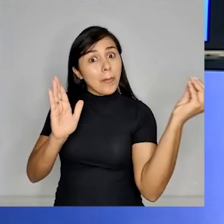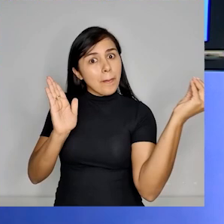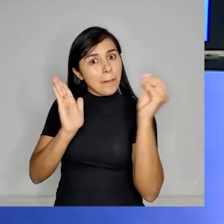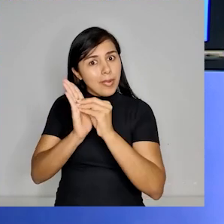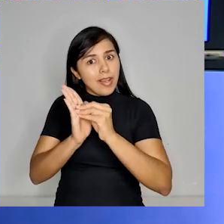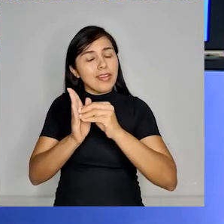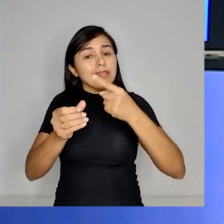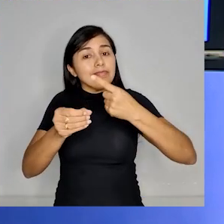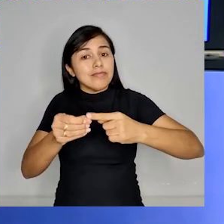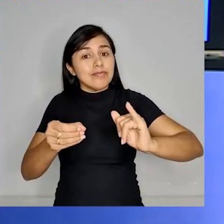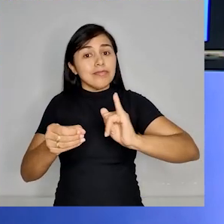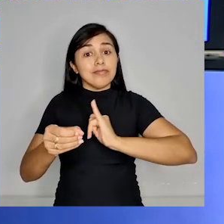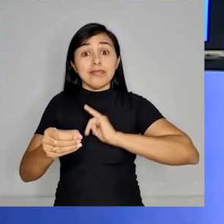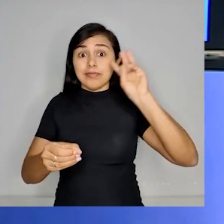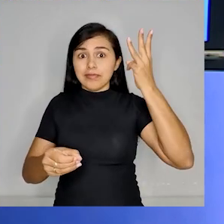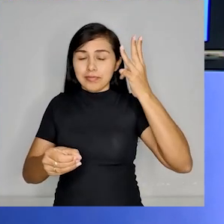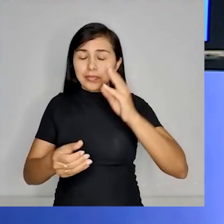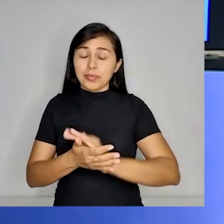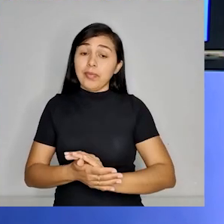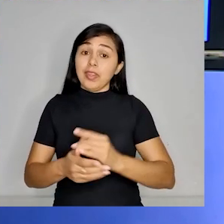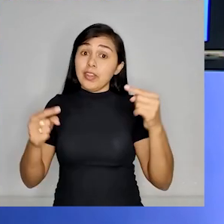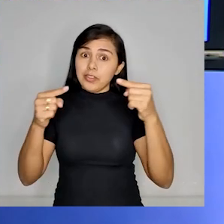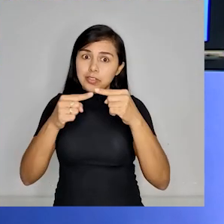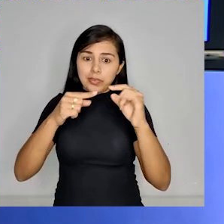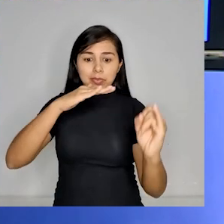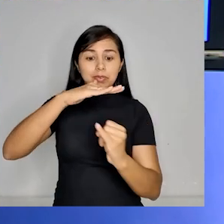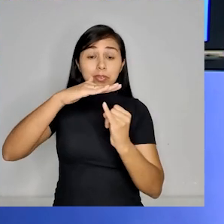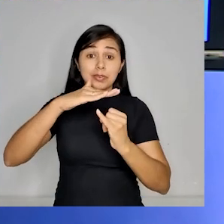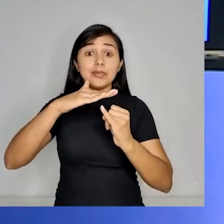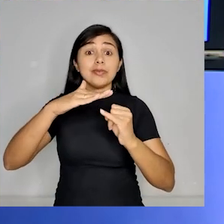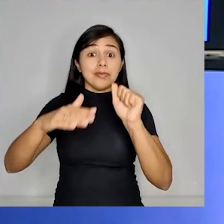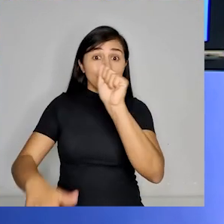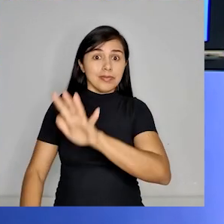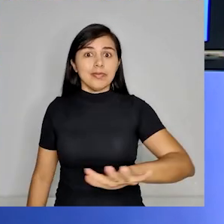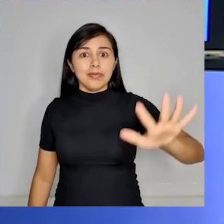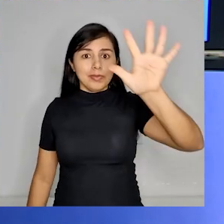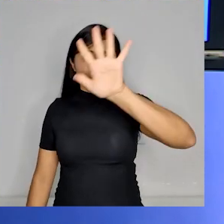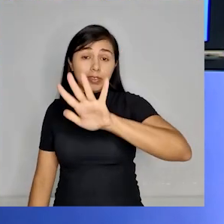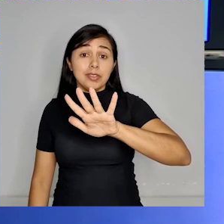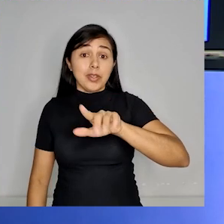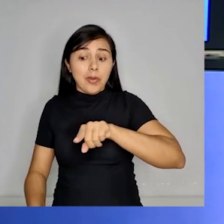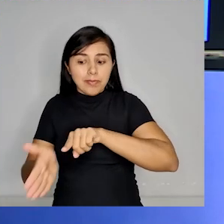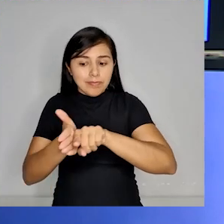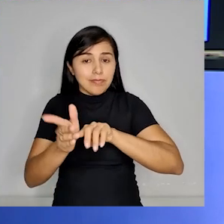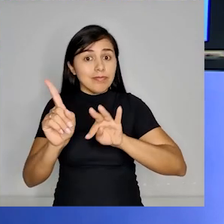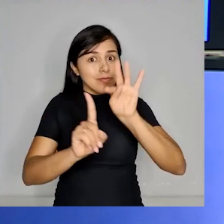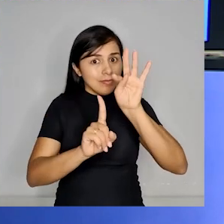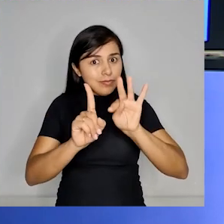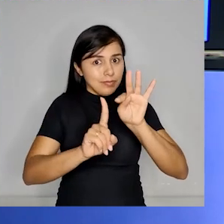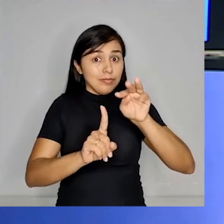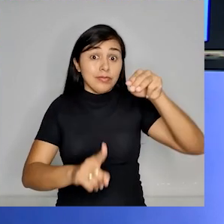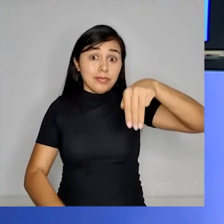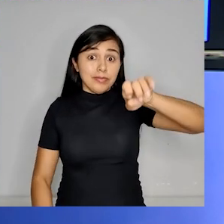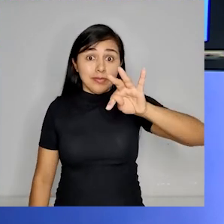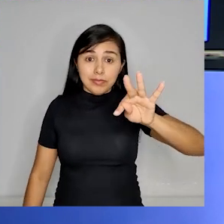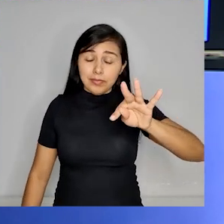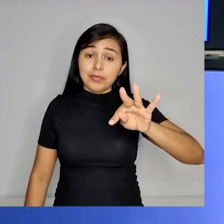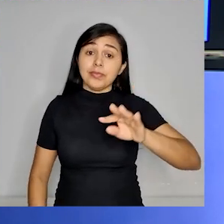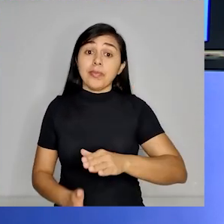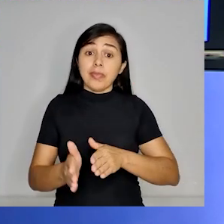Maranhão. Segundo os dados do Instituto Nacional de Meteorologia, INMET, referentes ao período